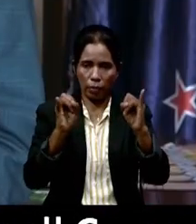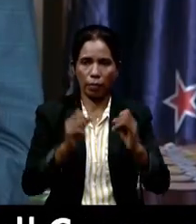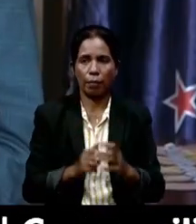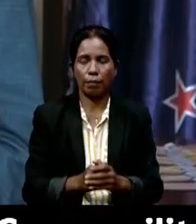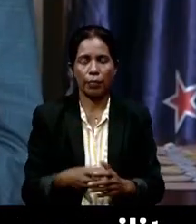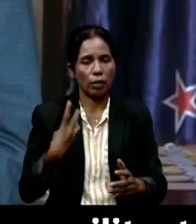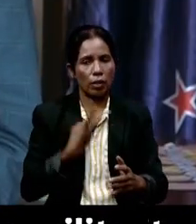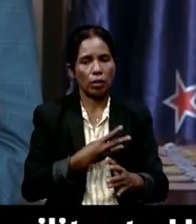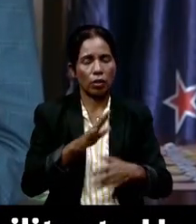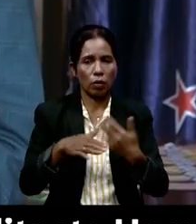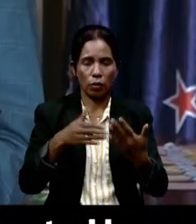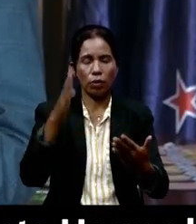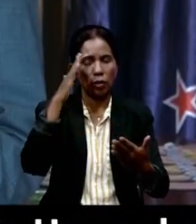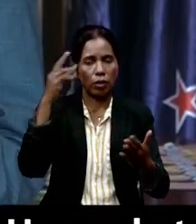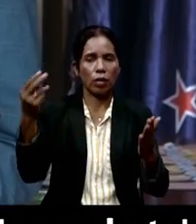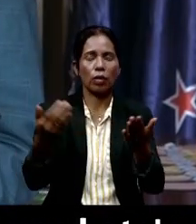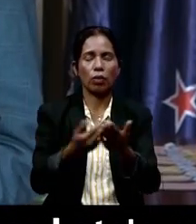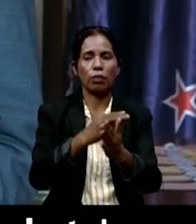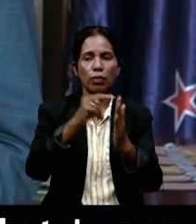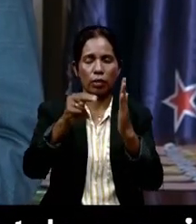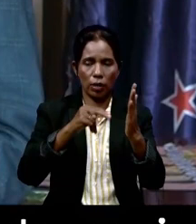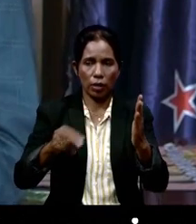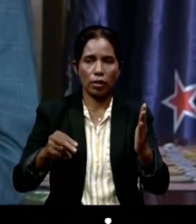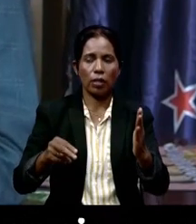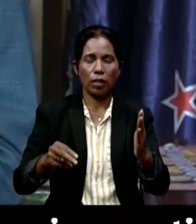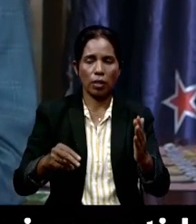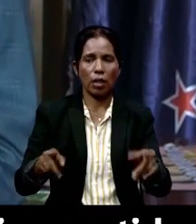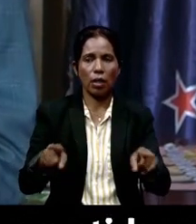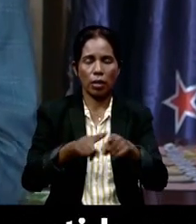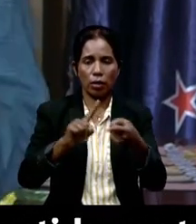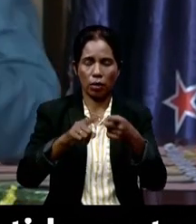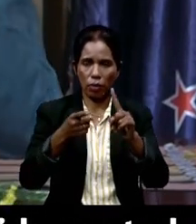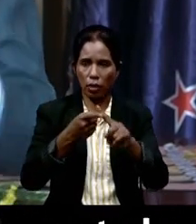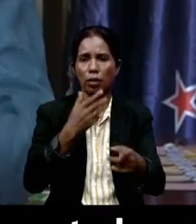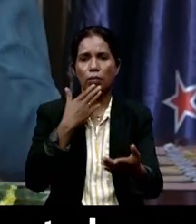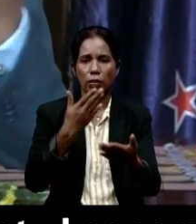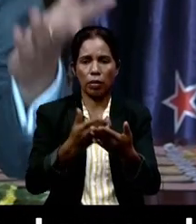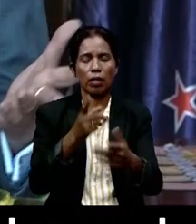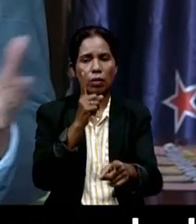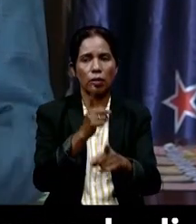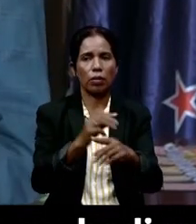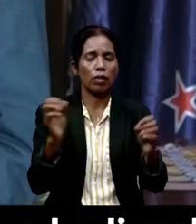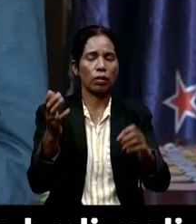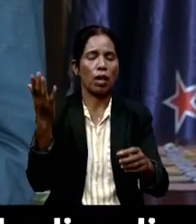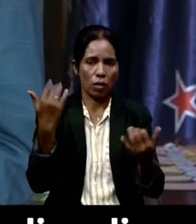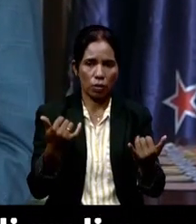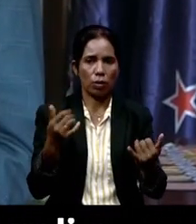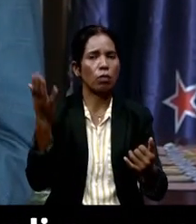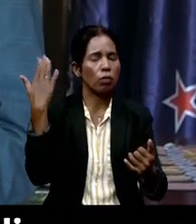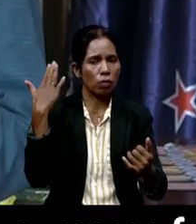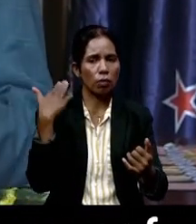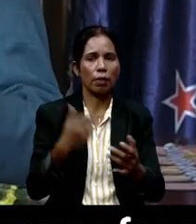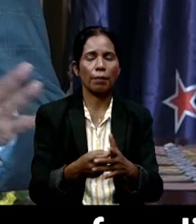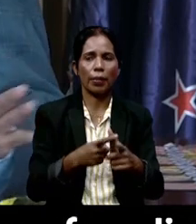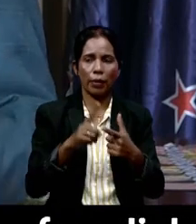kata Nova Zelândia ha ne san belo in da direct of tebes la os agora de deste ulu e